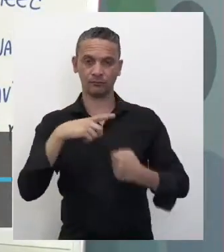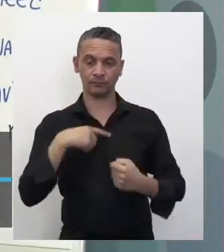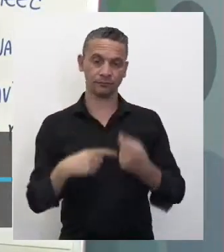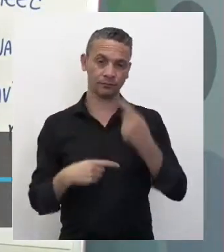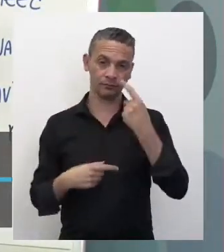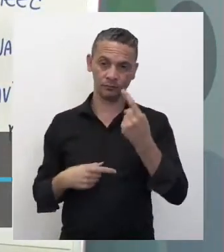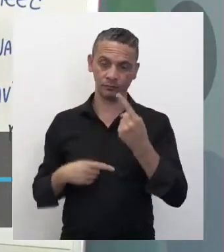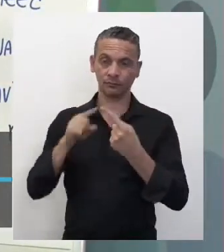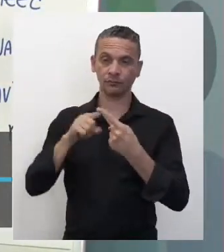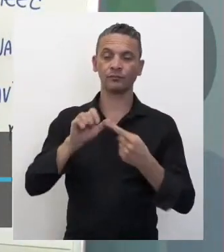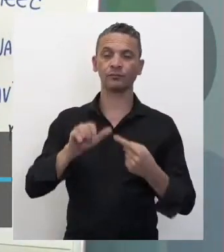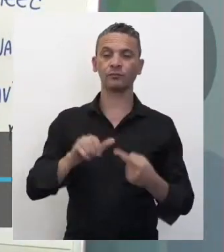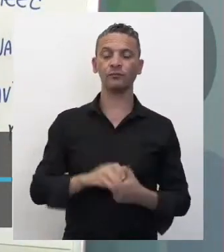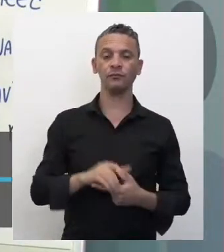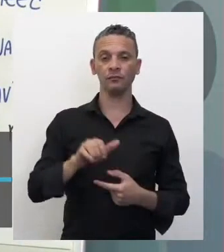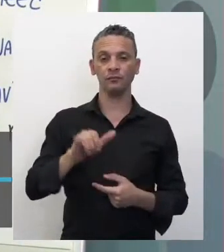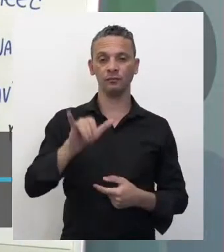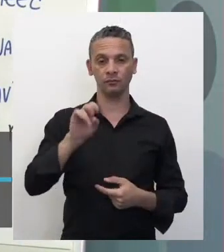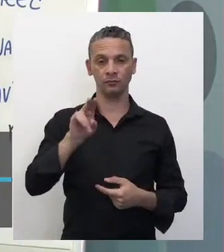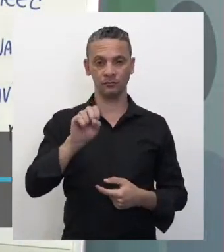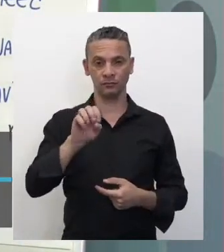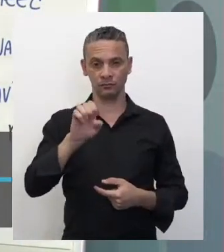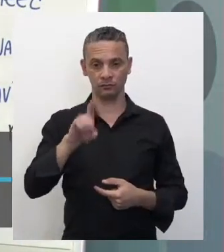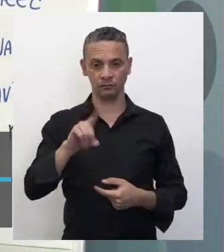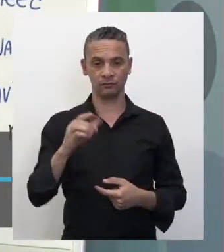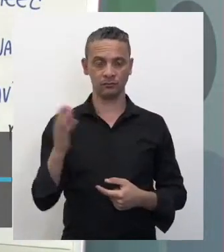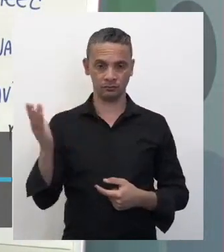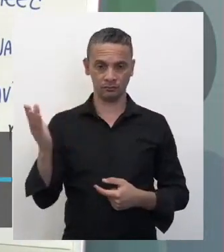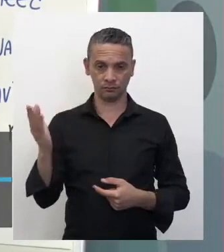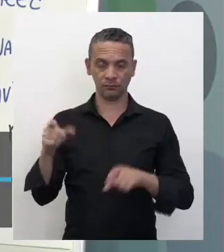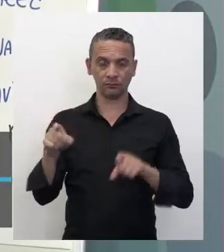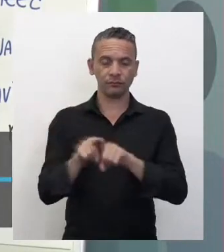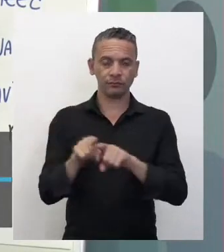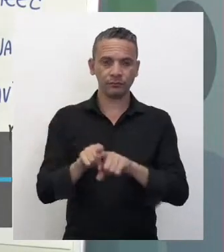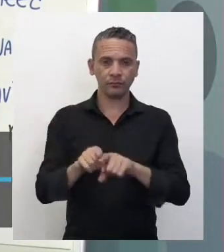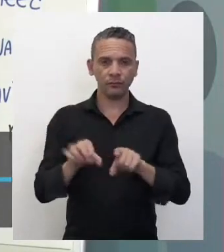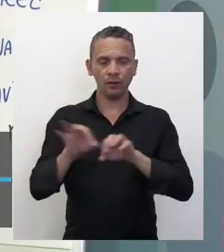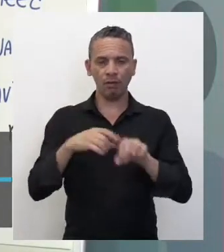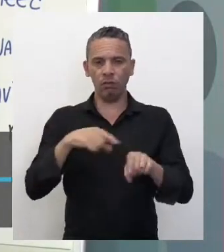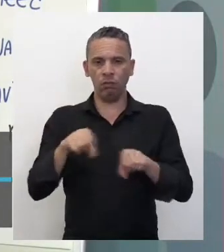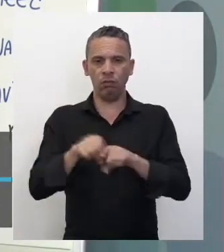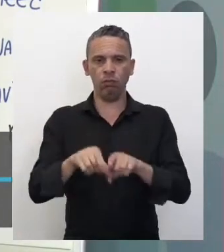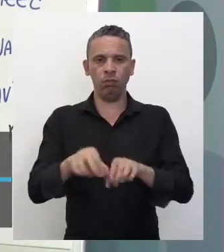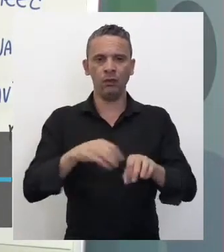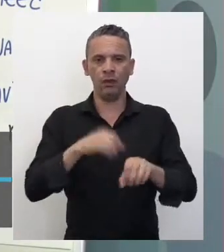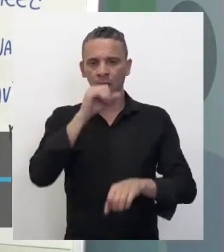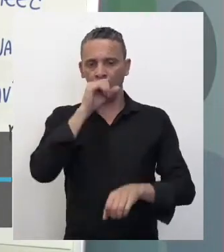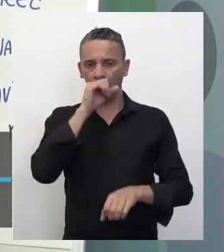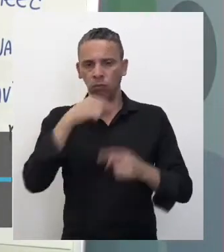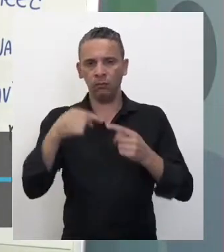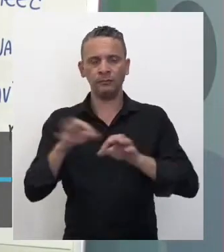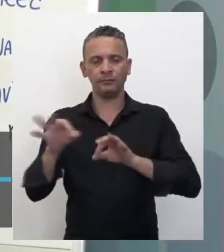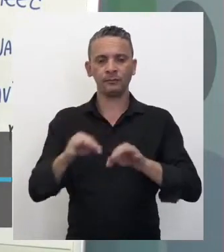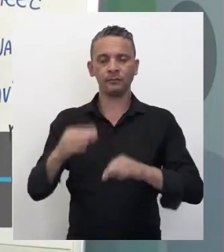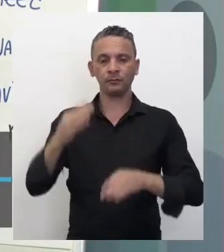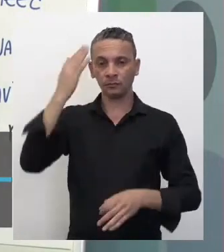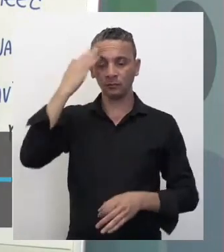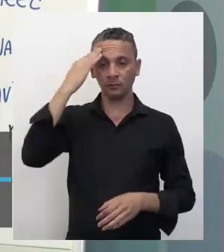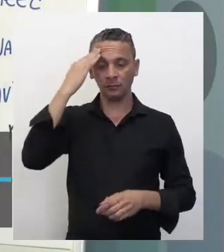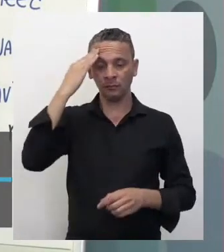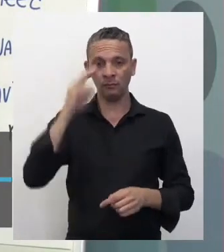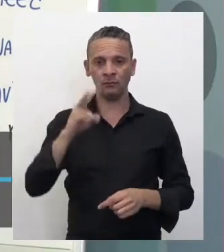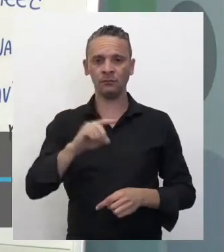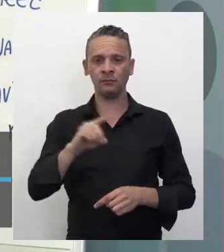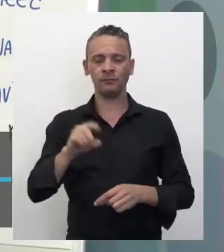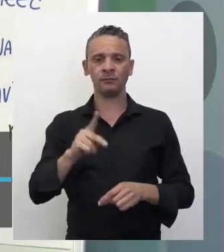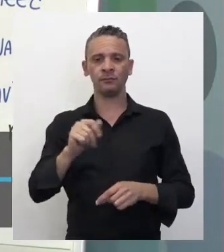era o used. A gente sublinhou esse used e vocês também colocaram used no chat, mas esse used ele está ali numa voz passiva